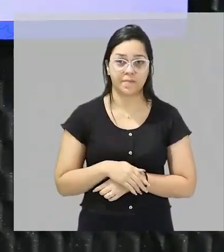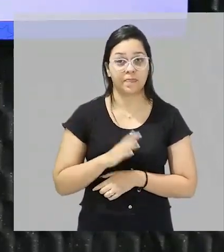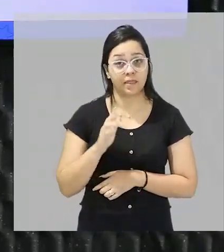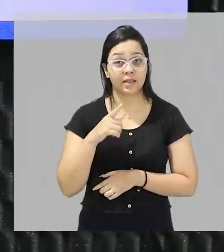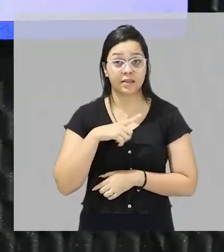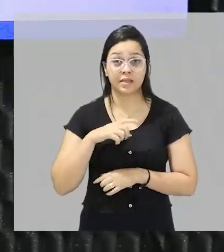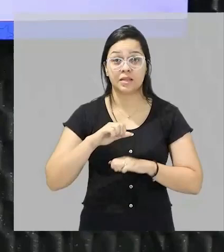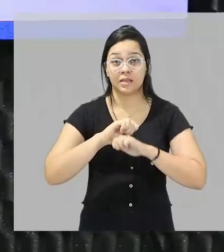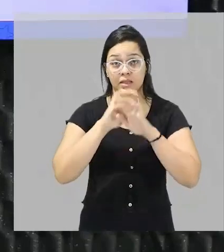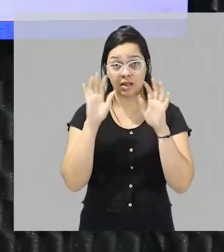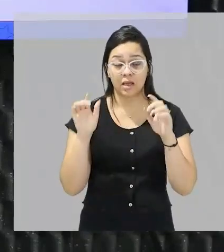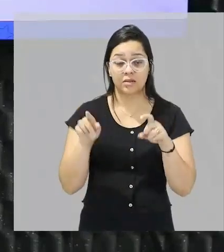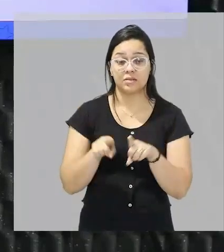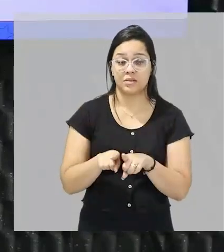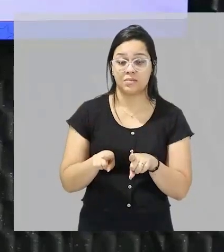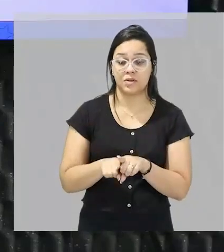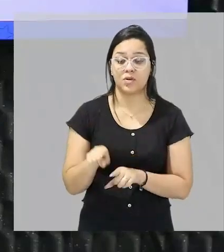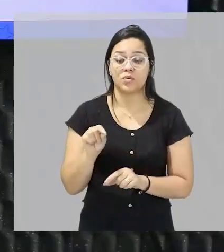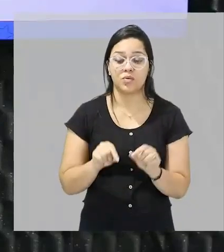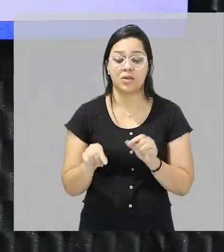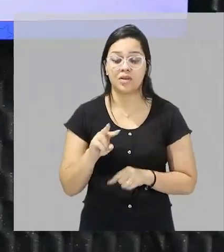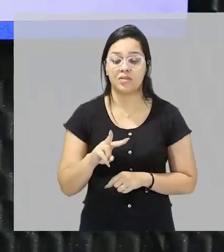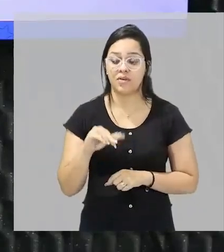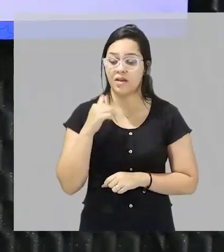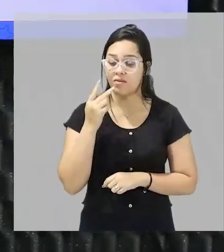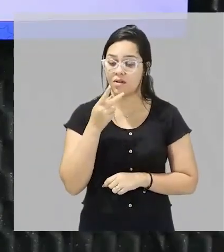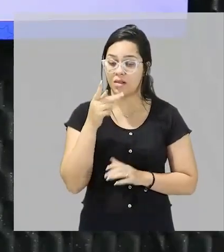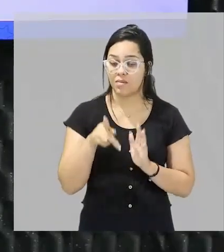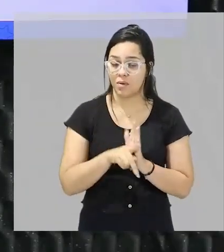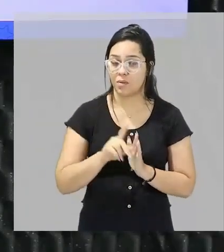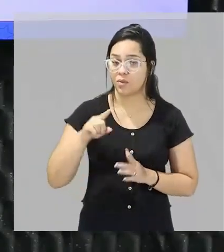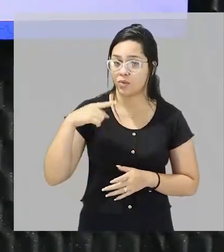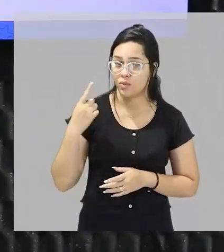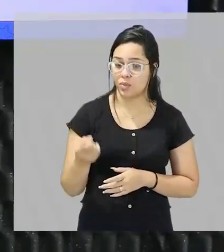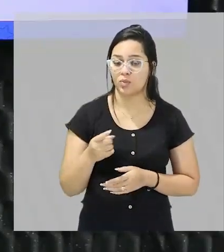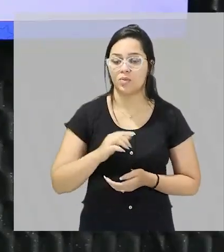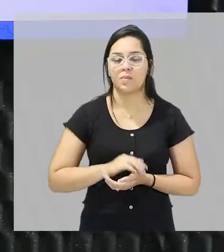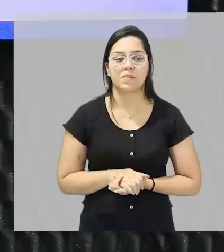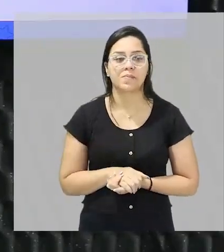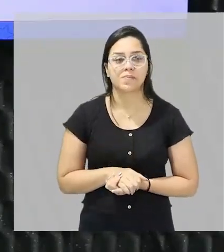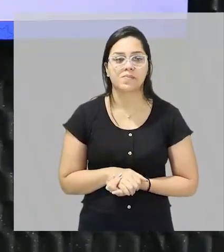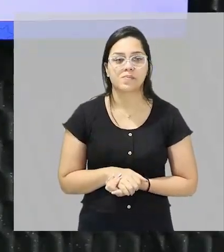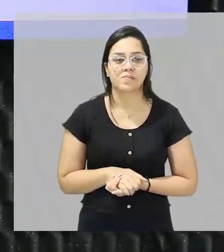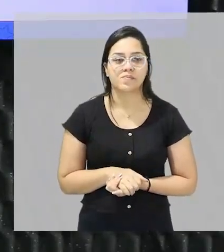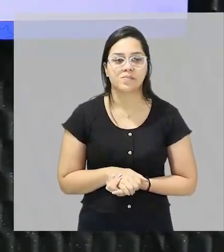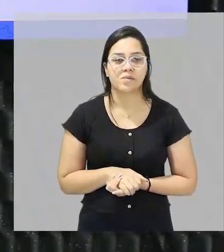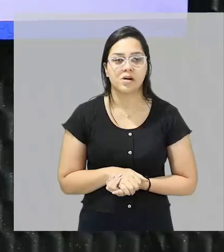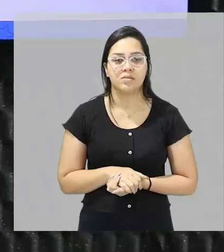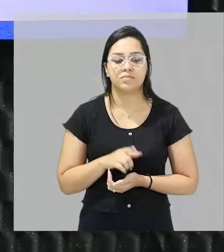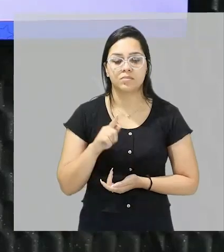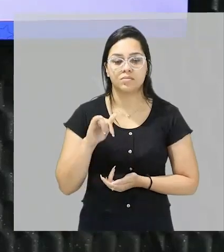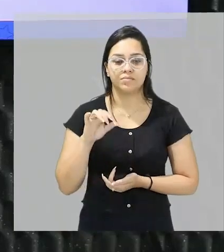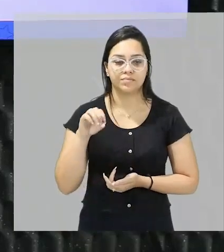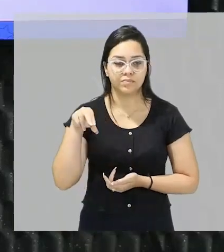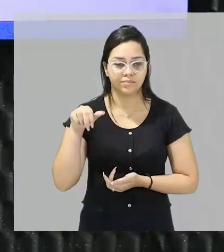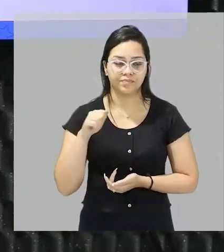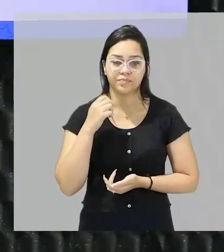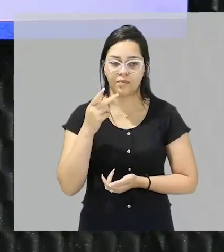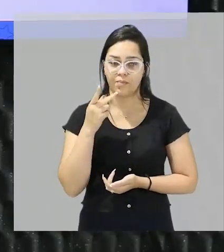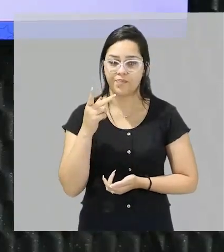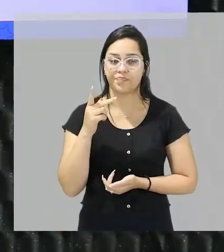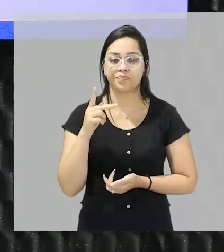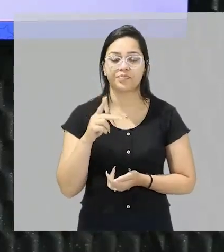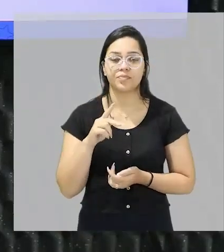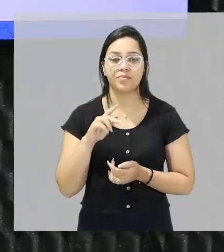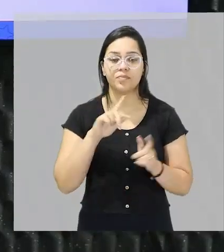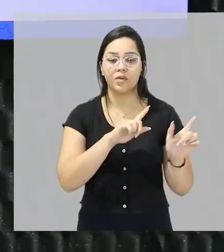ali muito bem estabelecido o que ela irá tratar no próximo parágrafo. Giovana mencionou a obra Os Retirantes